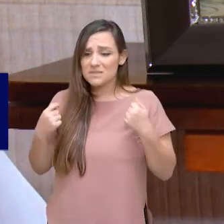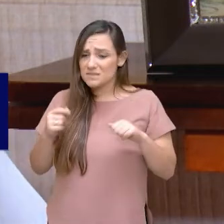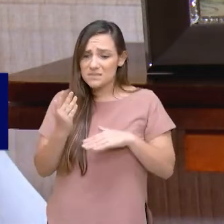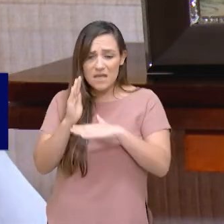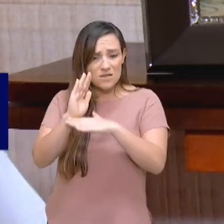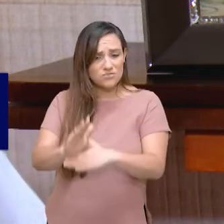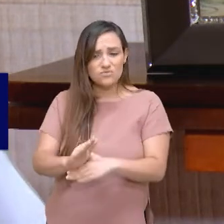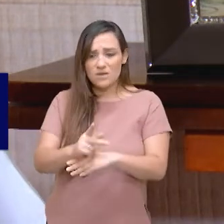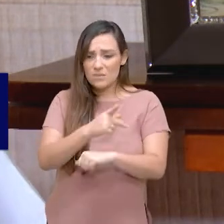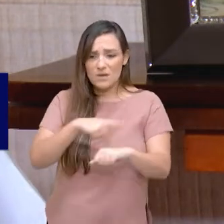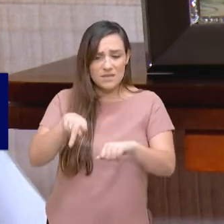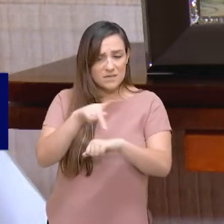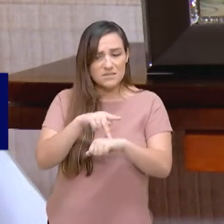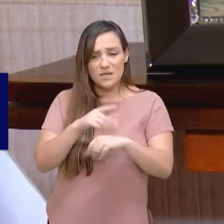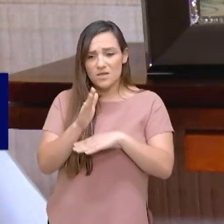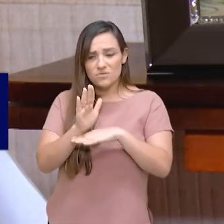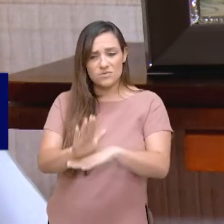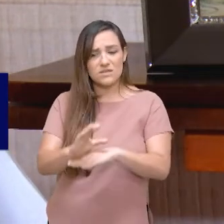dos cidadãos,